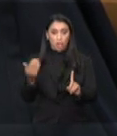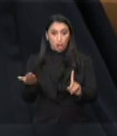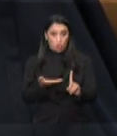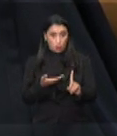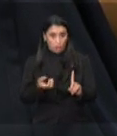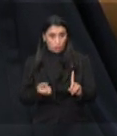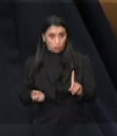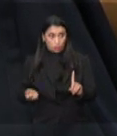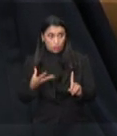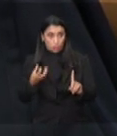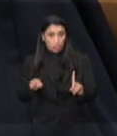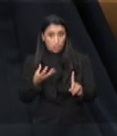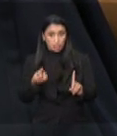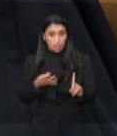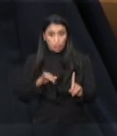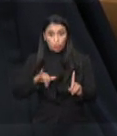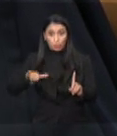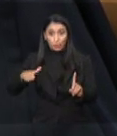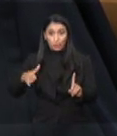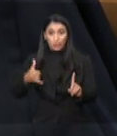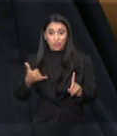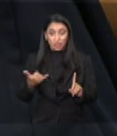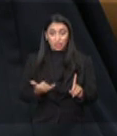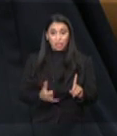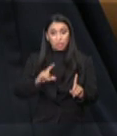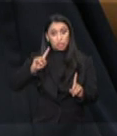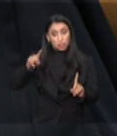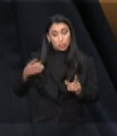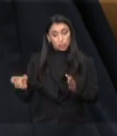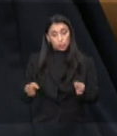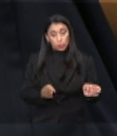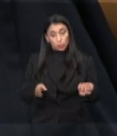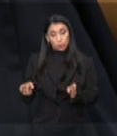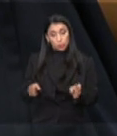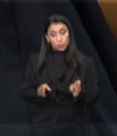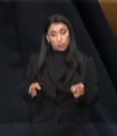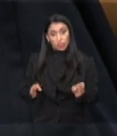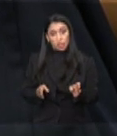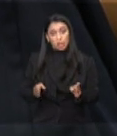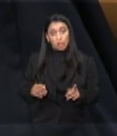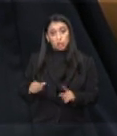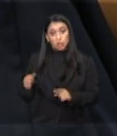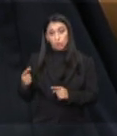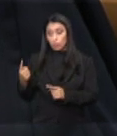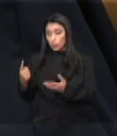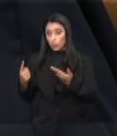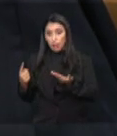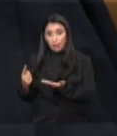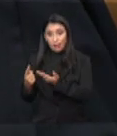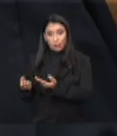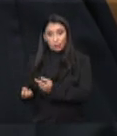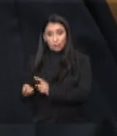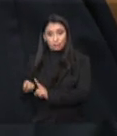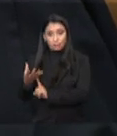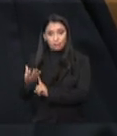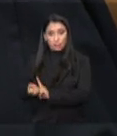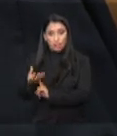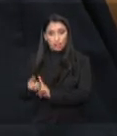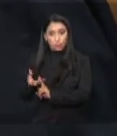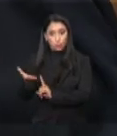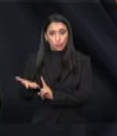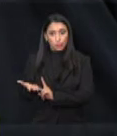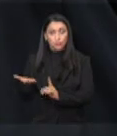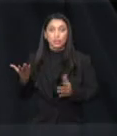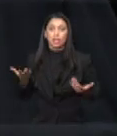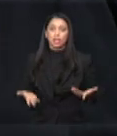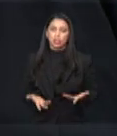a oportunidade de manifestar-se após o decurso do prazo concedido ao réu que o delatou. Então,